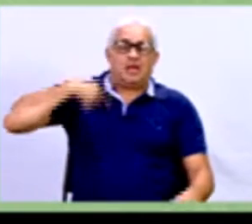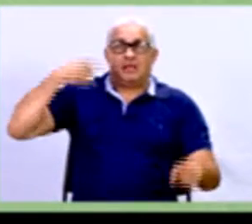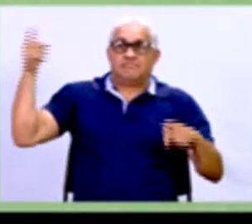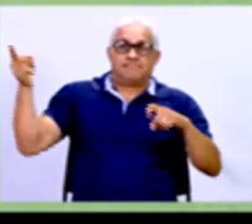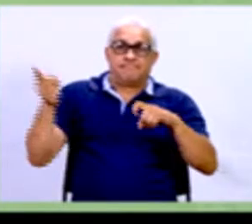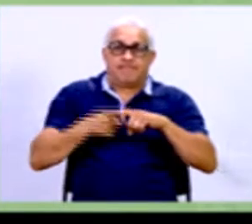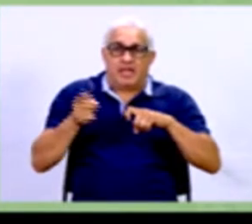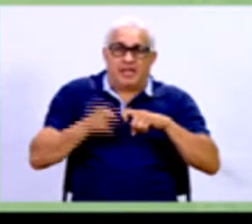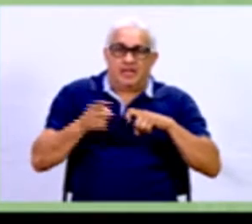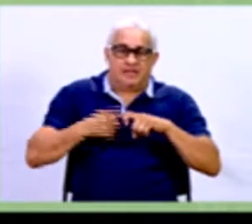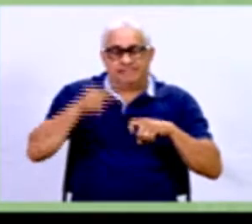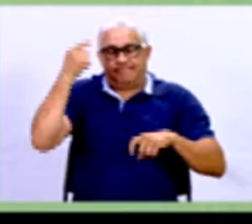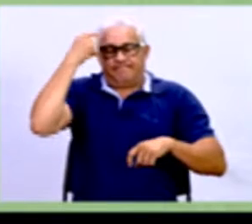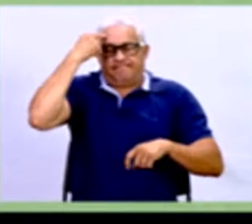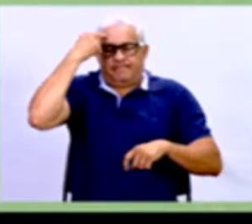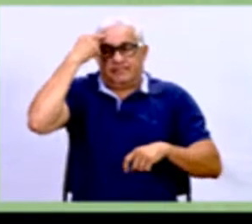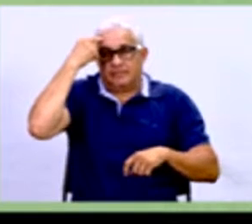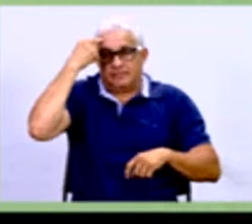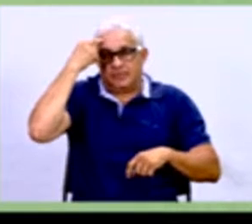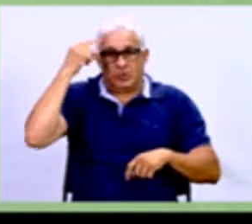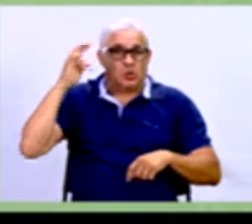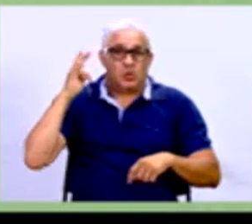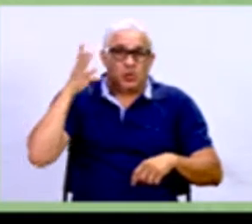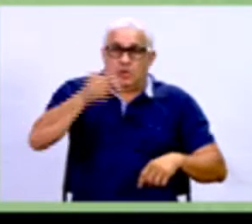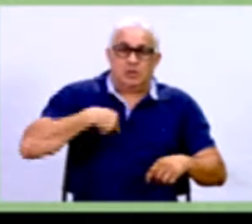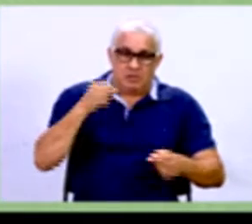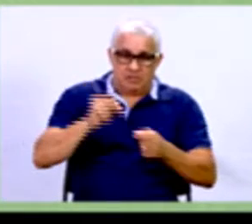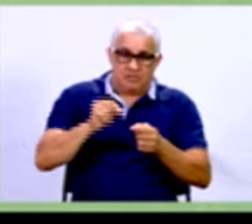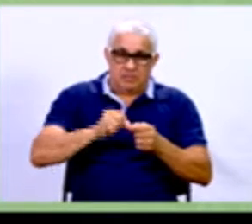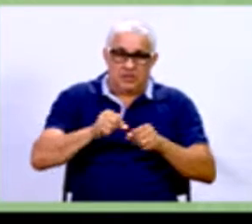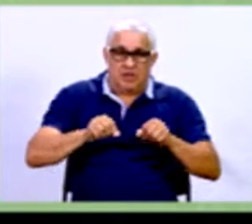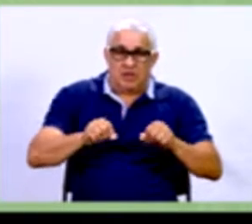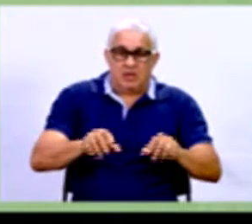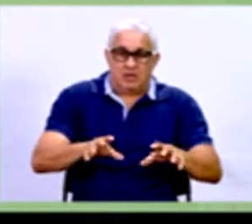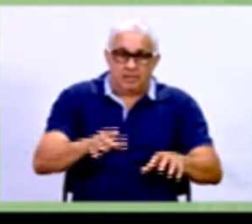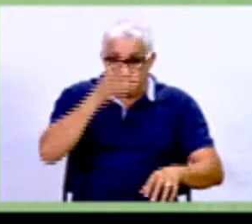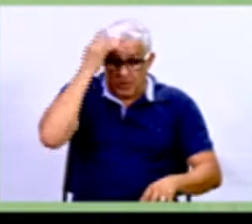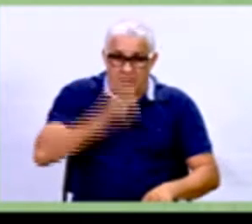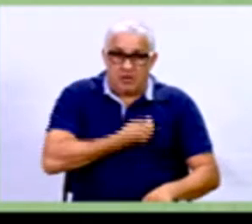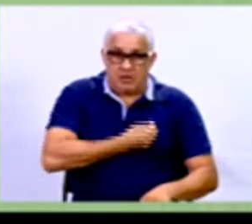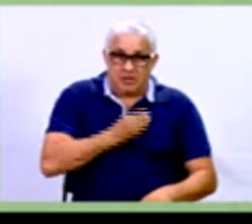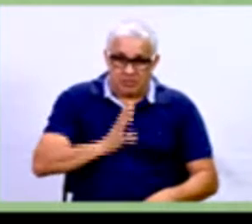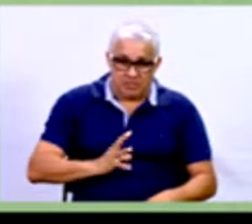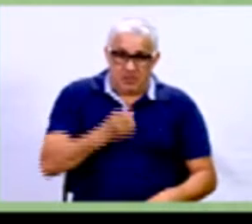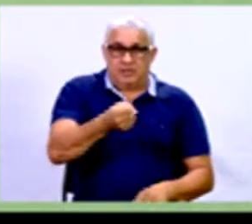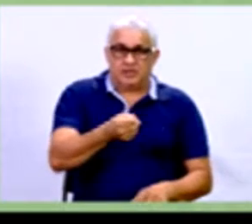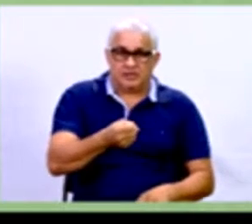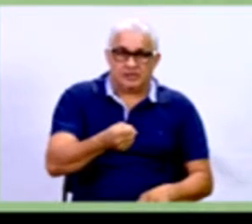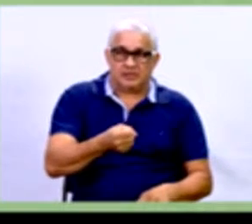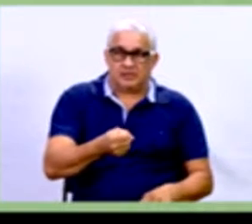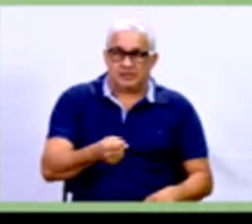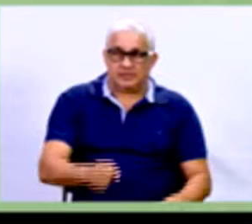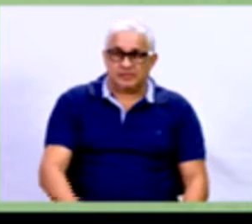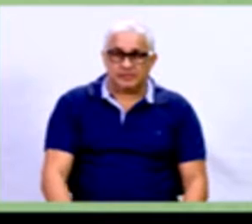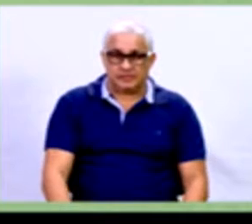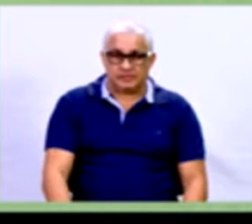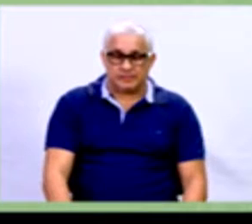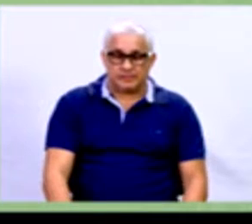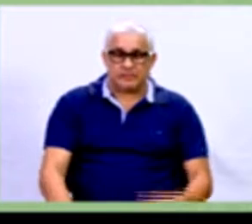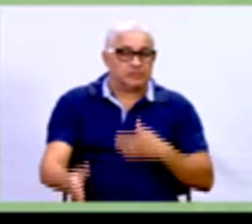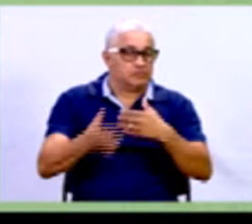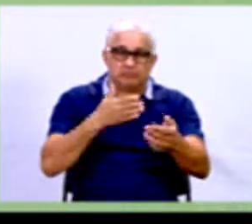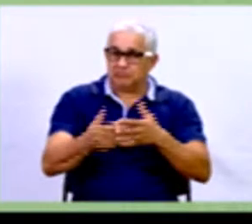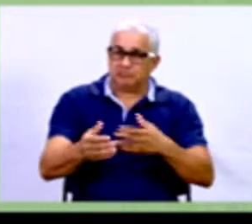professora Isabel. Agora eu vou fazer todo o procedimento necessário para salvar a vítima. Não, são os primeiros e necessários socorros à vítima de